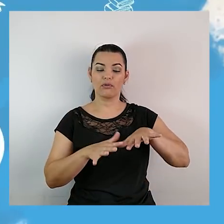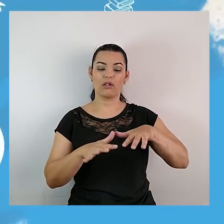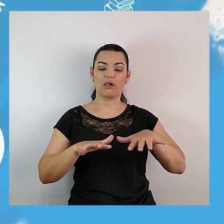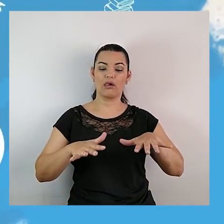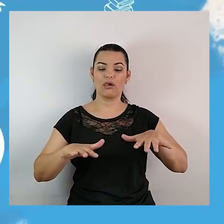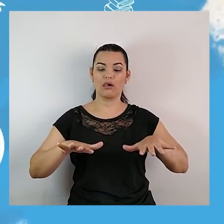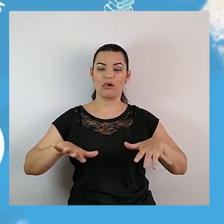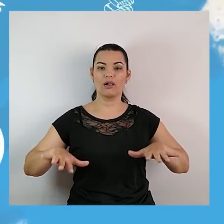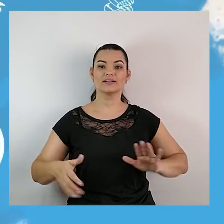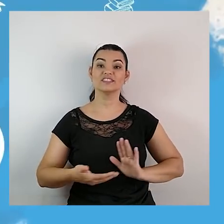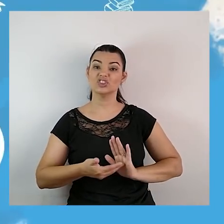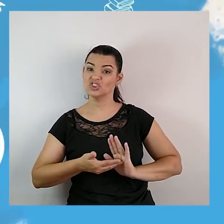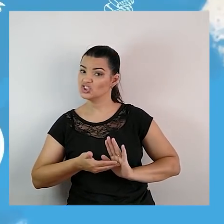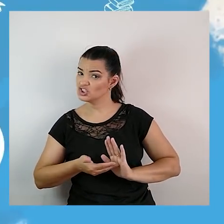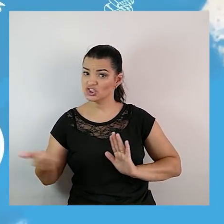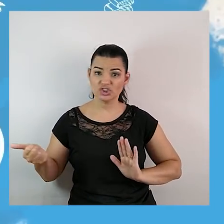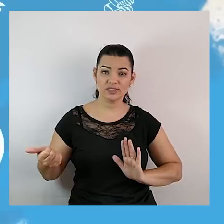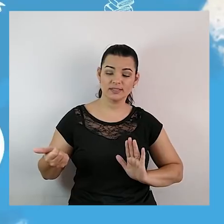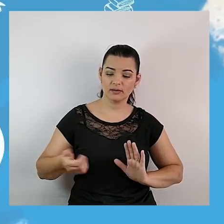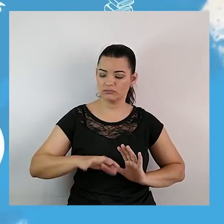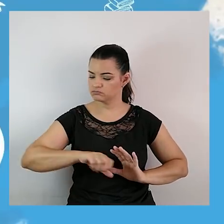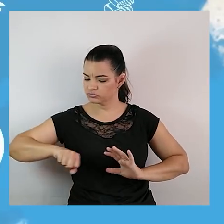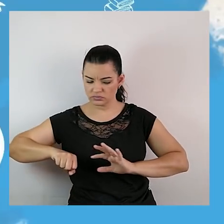eliminar todo o foco de água